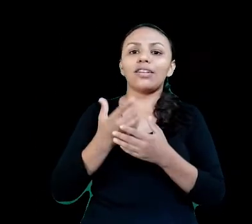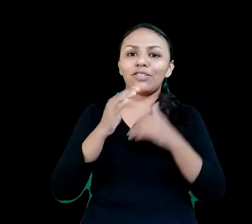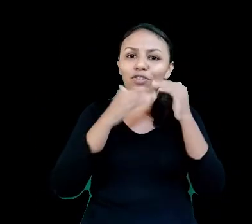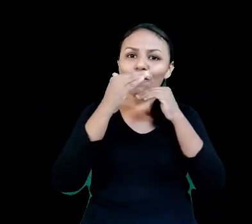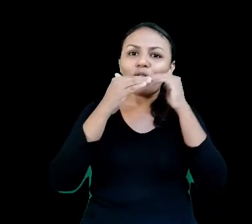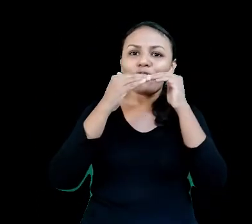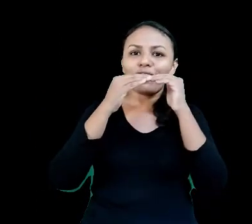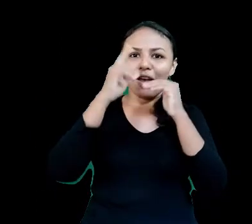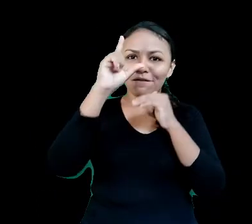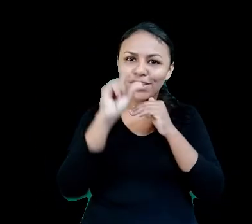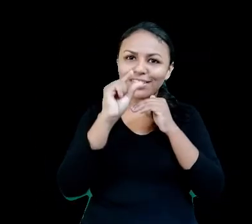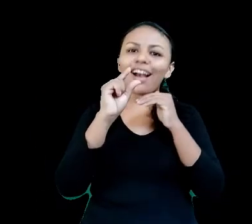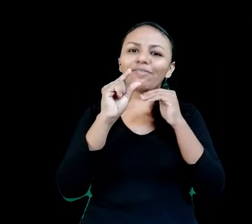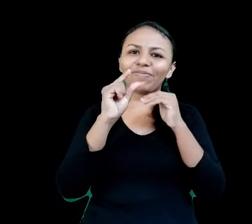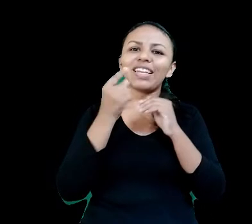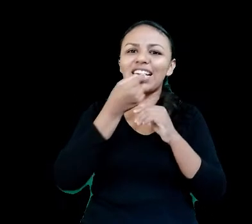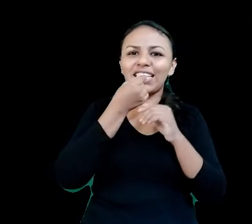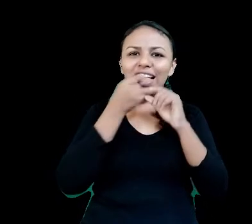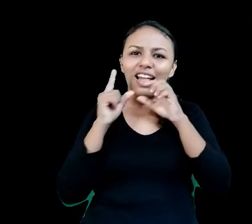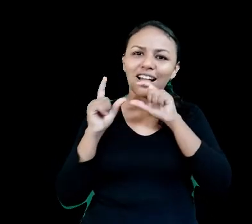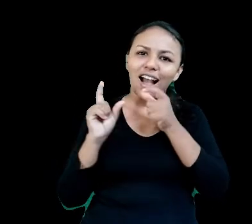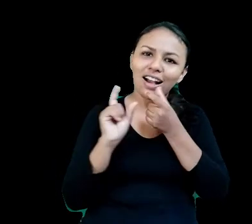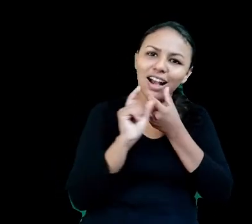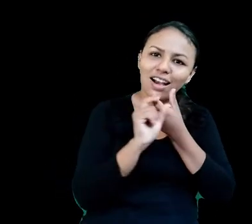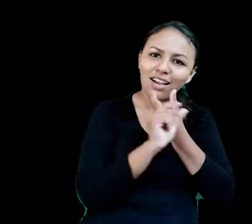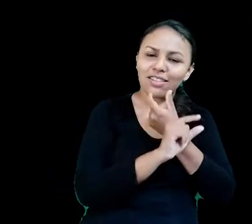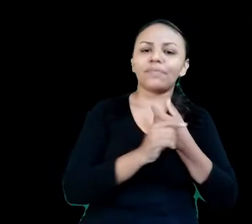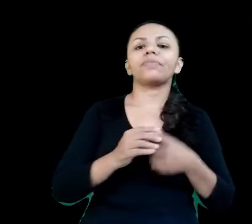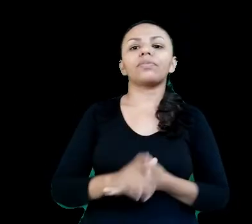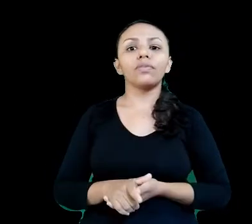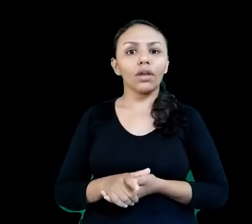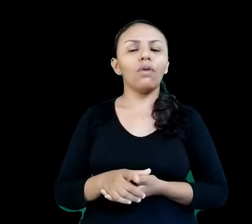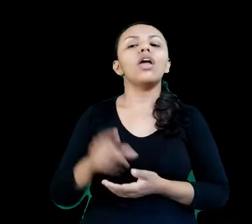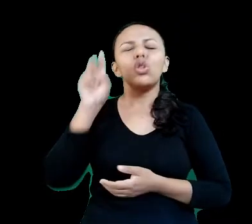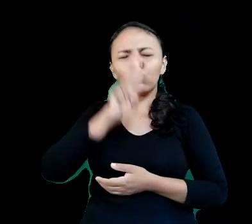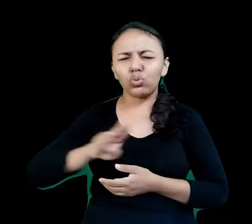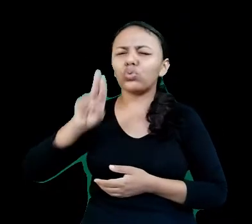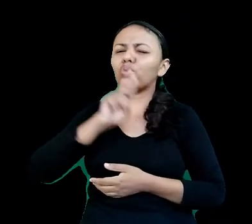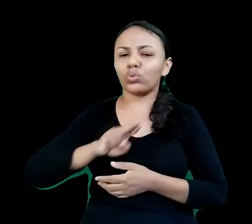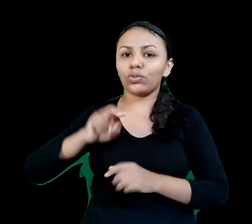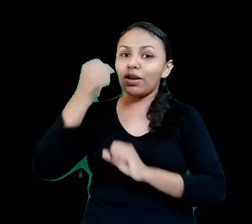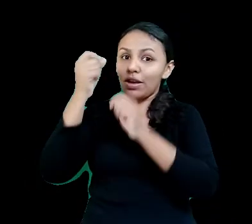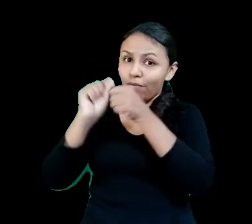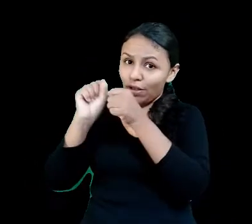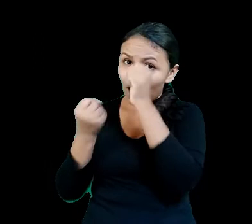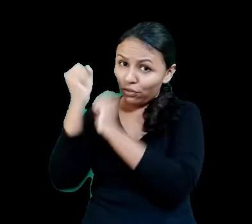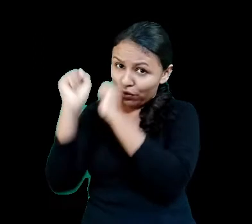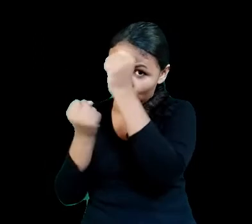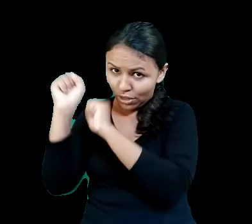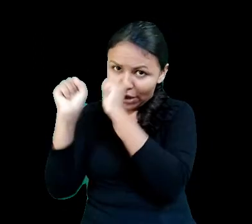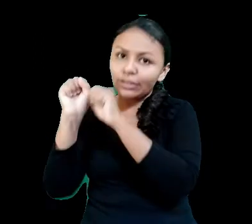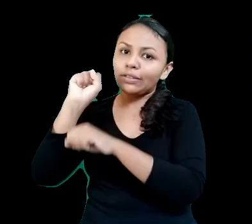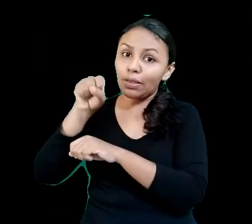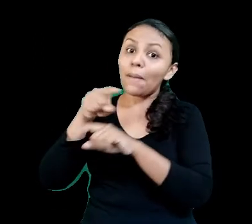xilitol ele é muito utilizado, vocês vão ver em preparações, em produtos industrializados, mas não deixa de ser também um